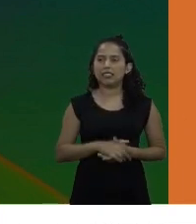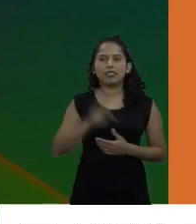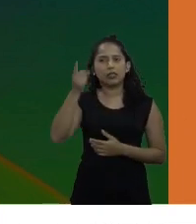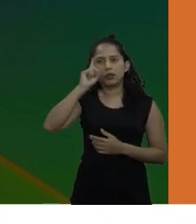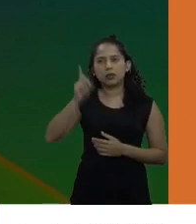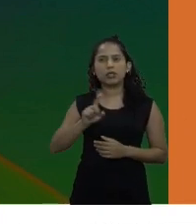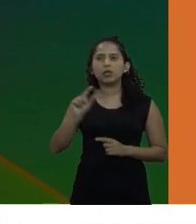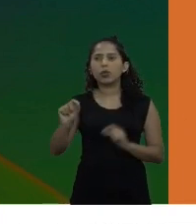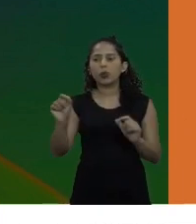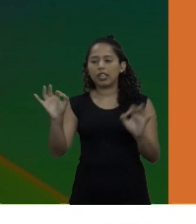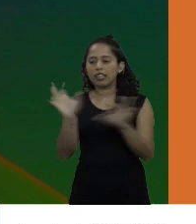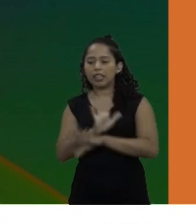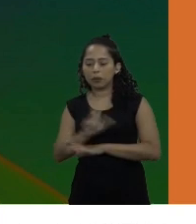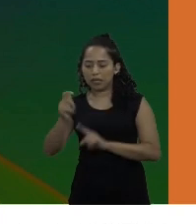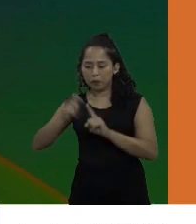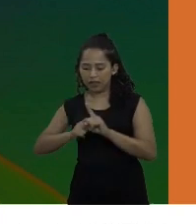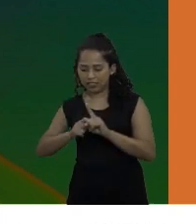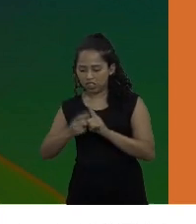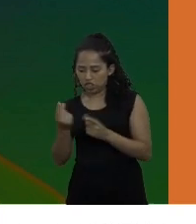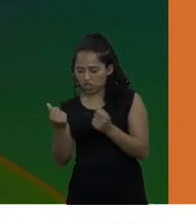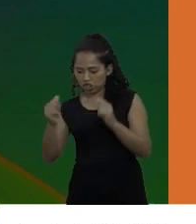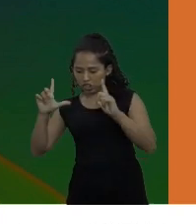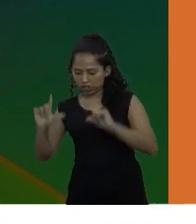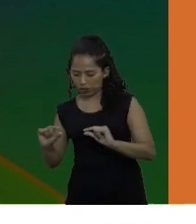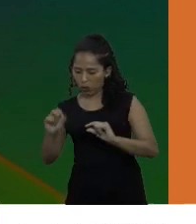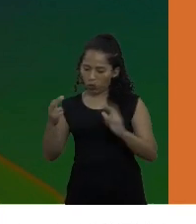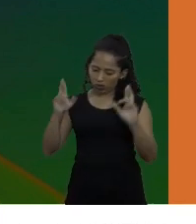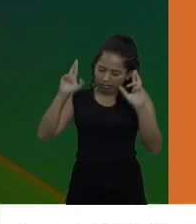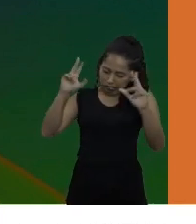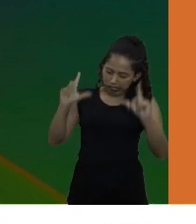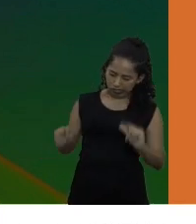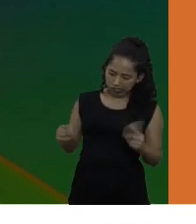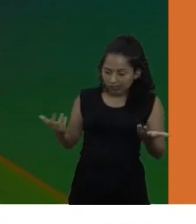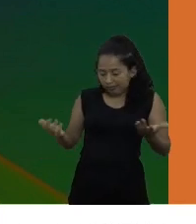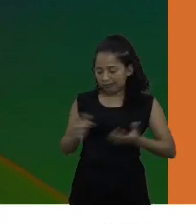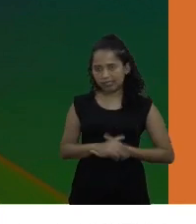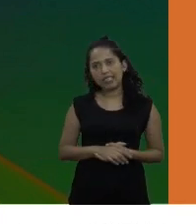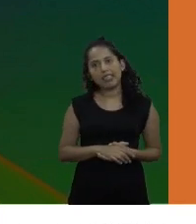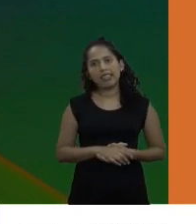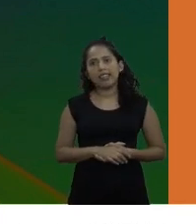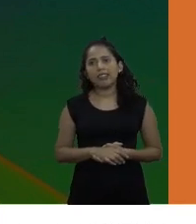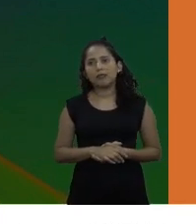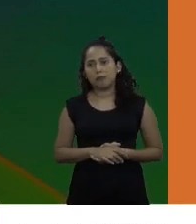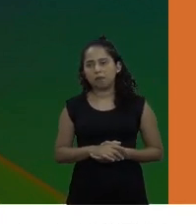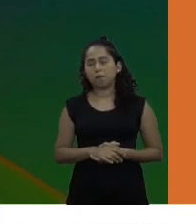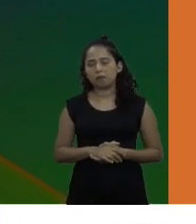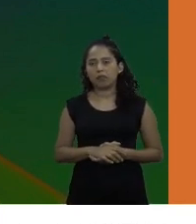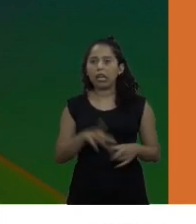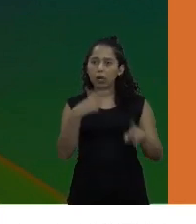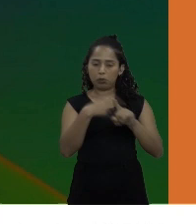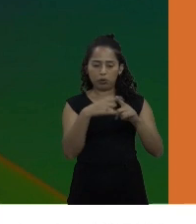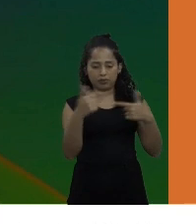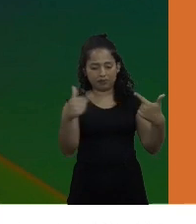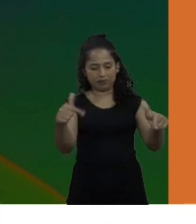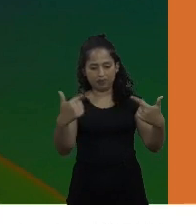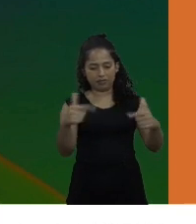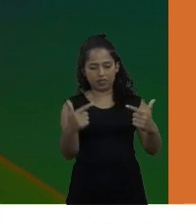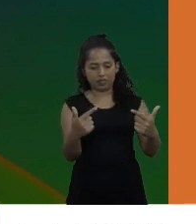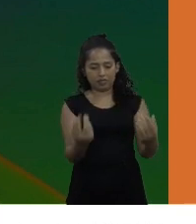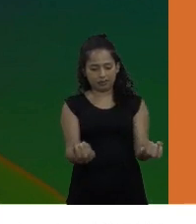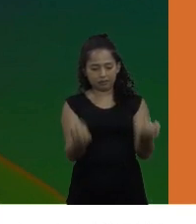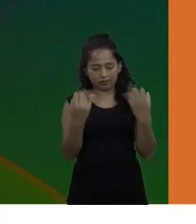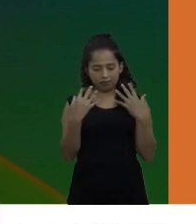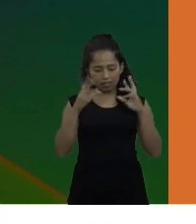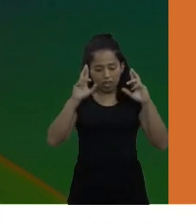Não sei o que termina no final do mês, a nossa grana ou a nossa esperança, né? É porque o trabalho, ele traz